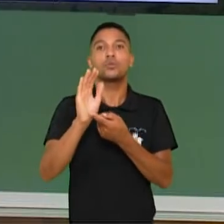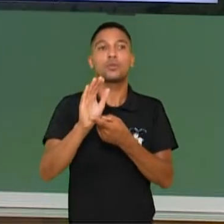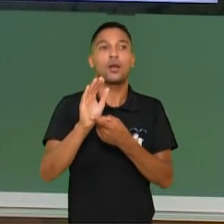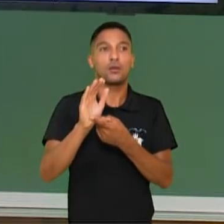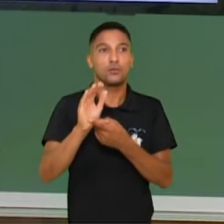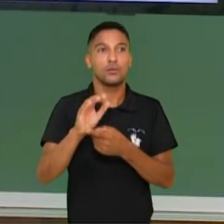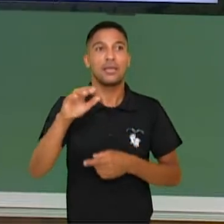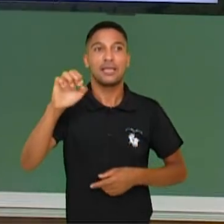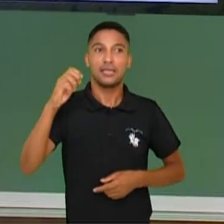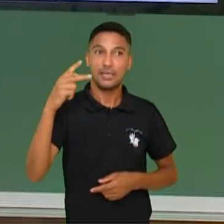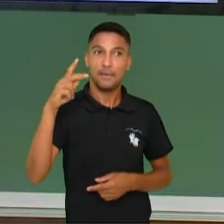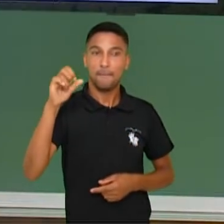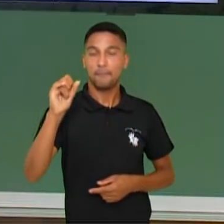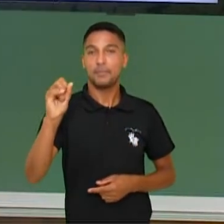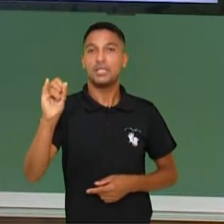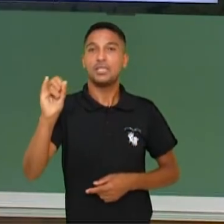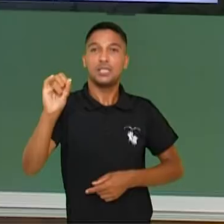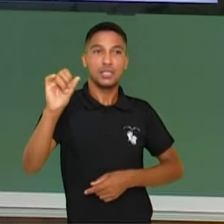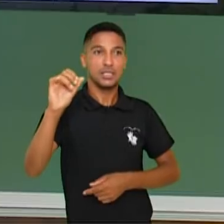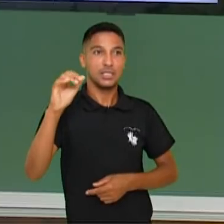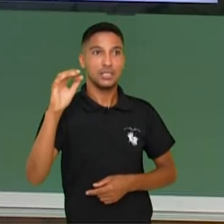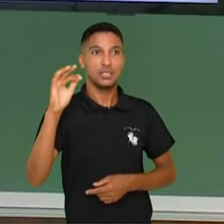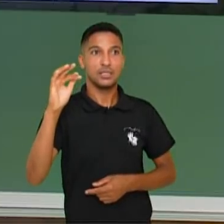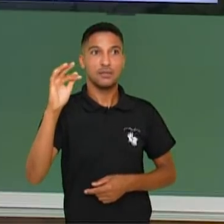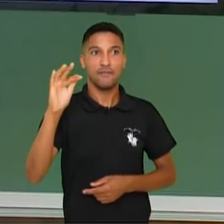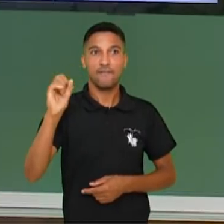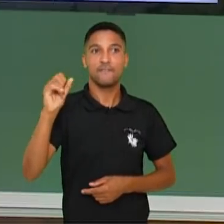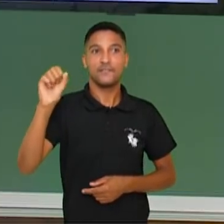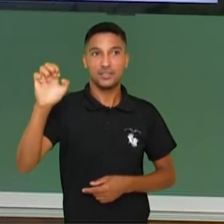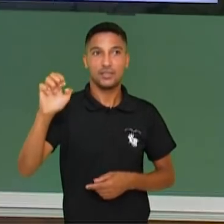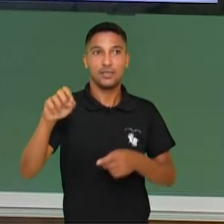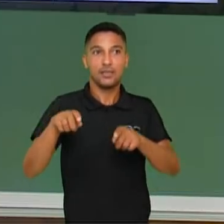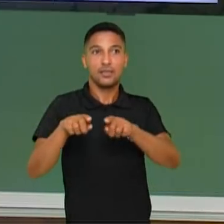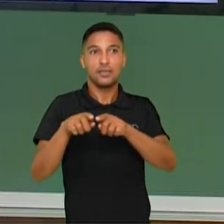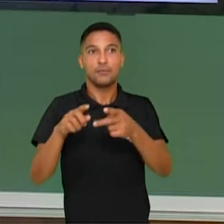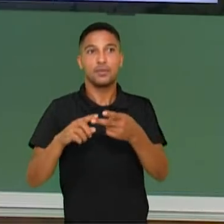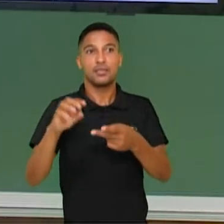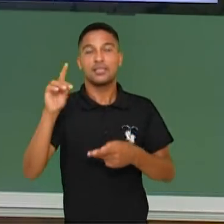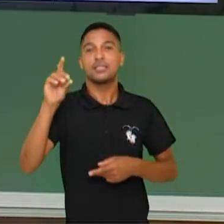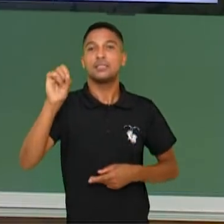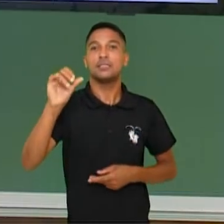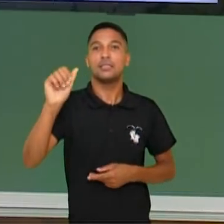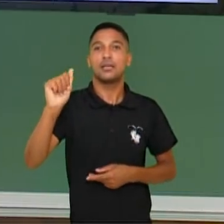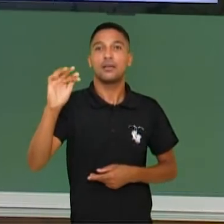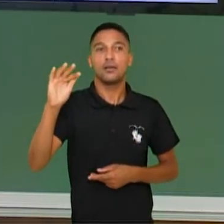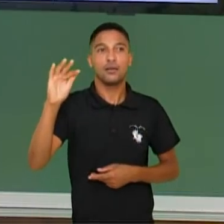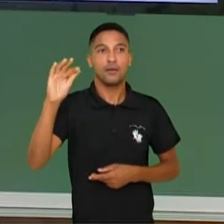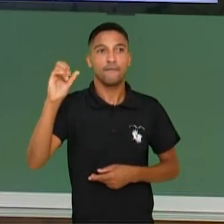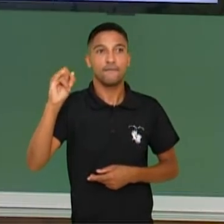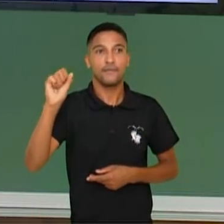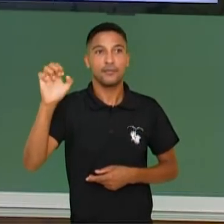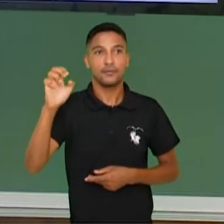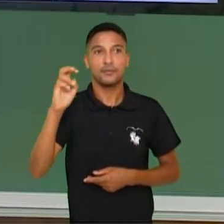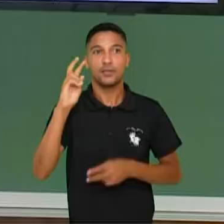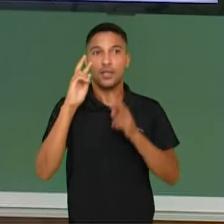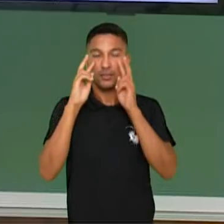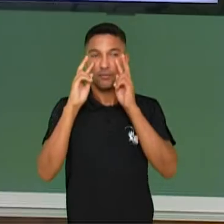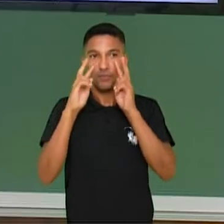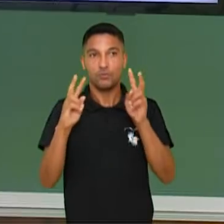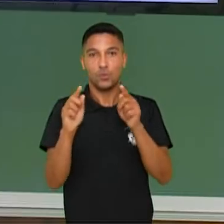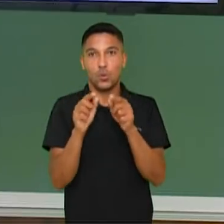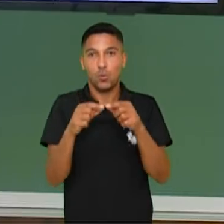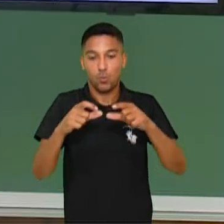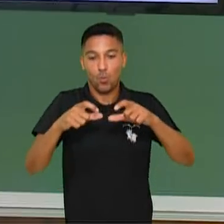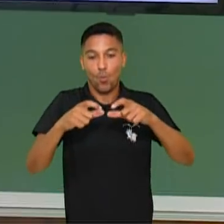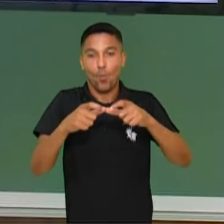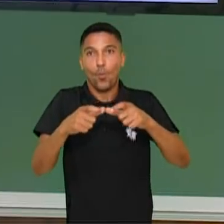diáfise. Só os ossos longos têm essas 2 partes. Então, a parte de um osso longo, a gente chama de